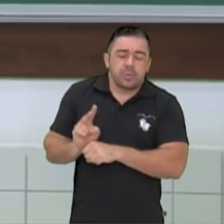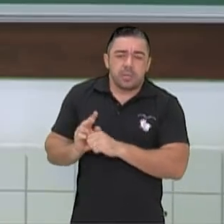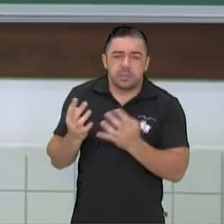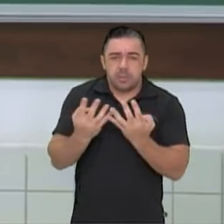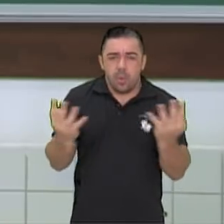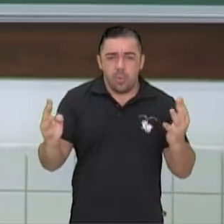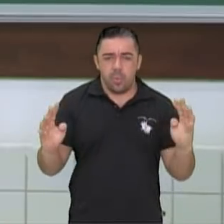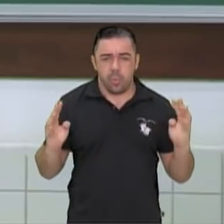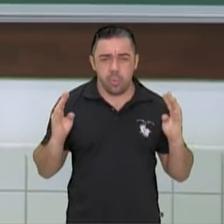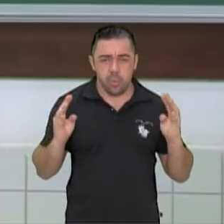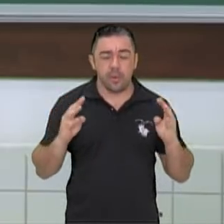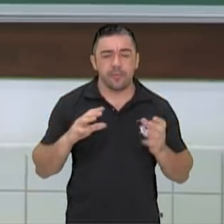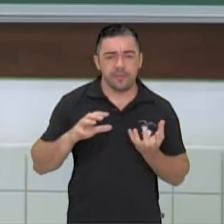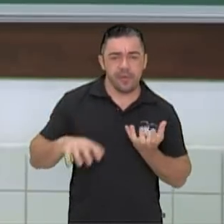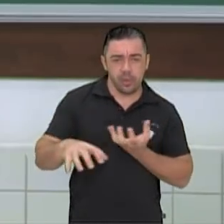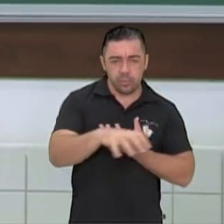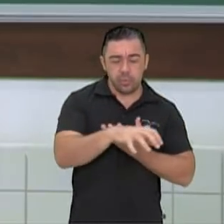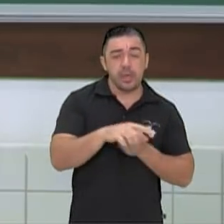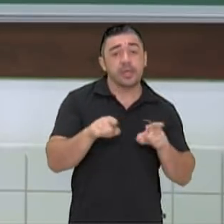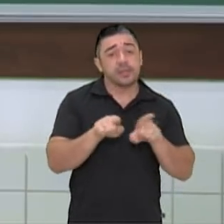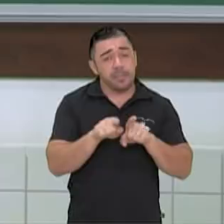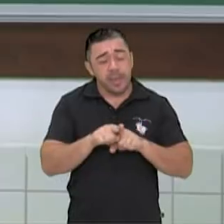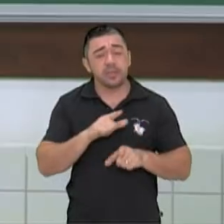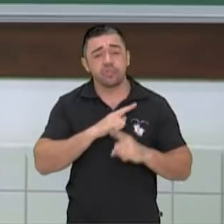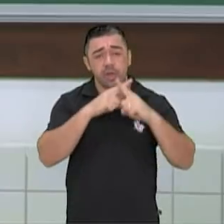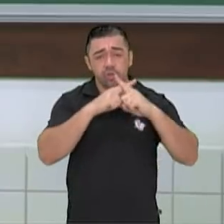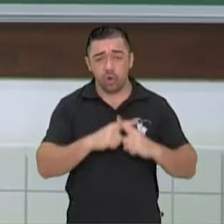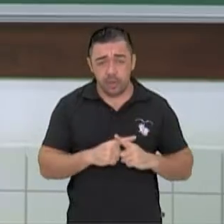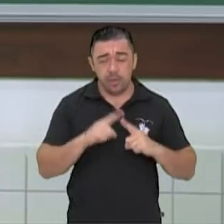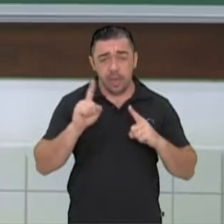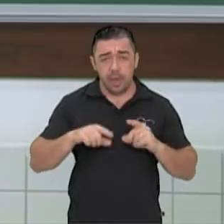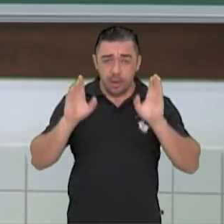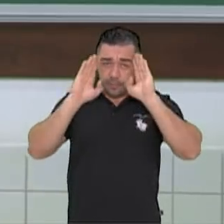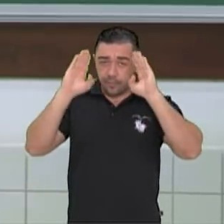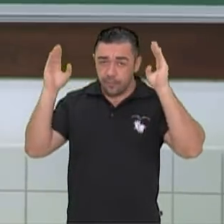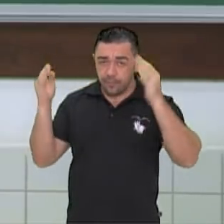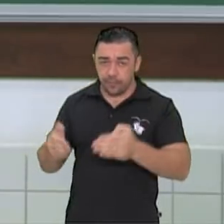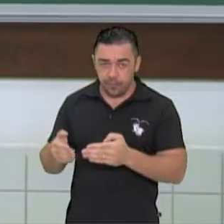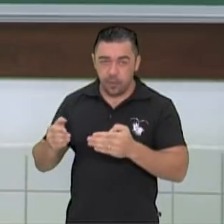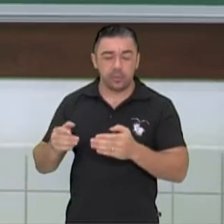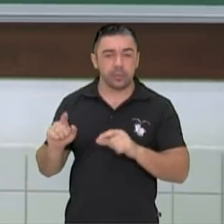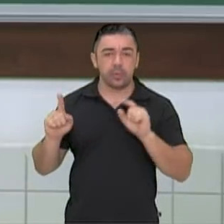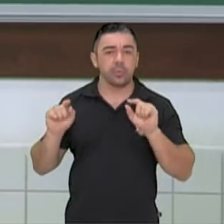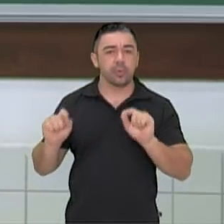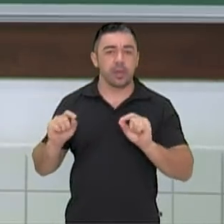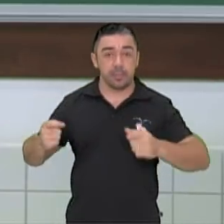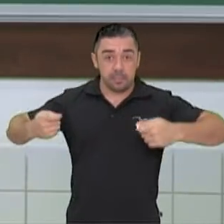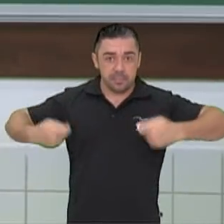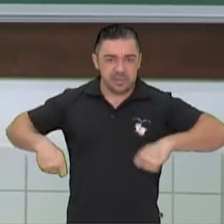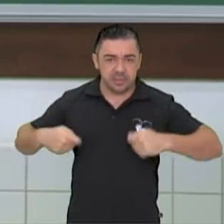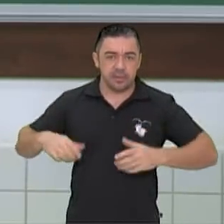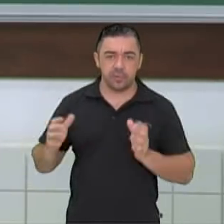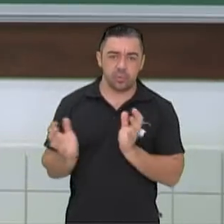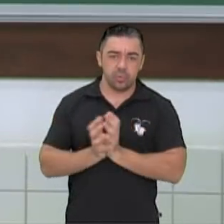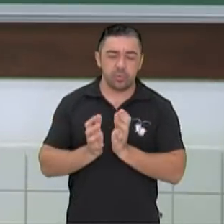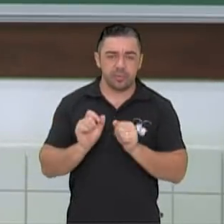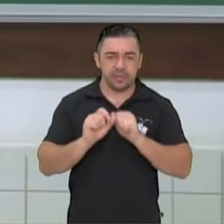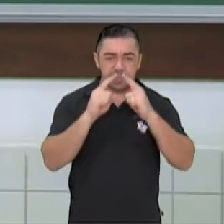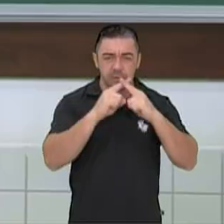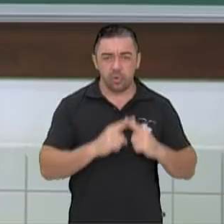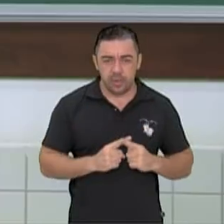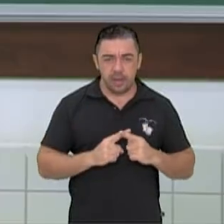perdeu, volta lá, que os torneios medievais eram uma forma de canalizar. O que é isso? Tirar as necessidades militares desses